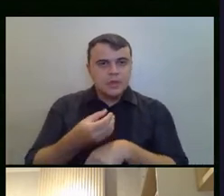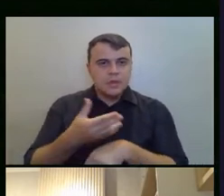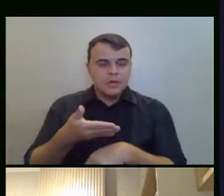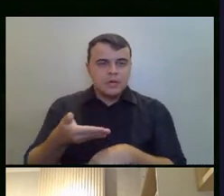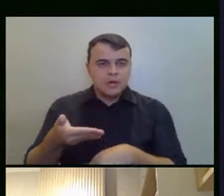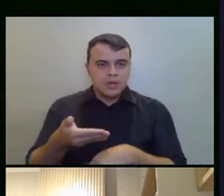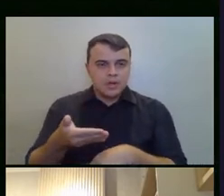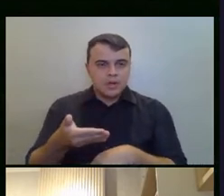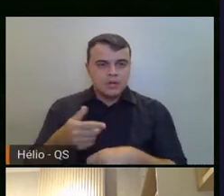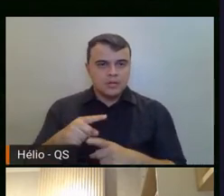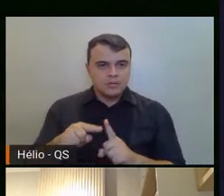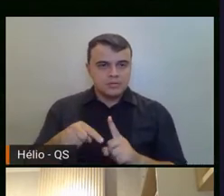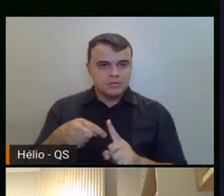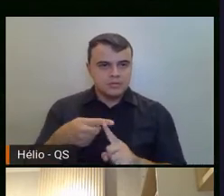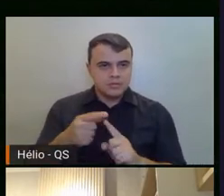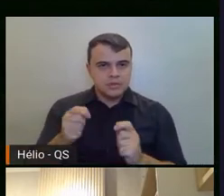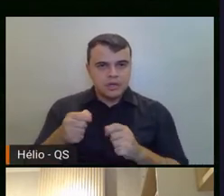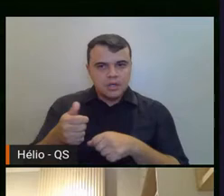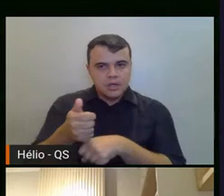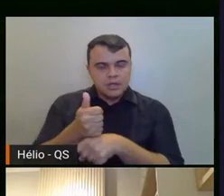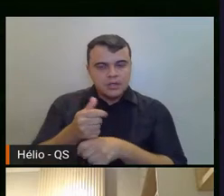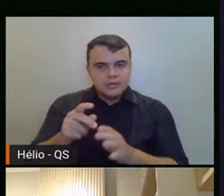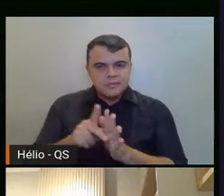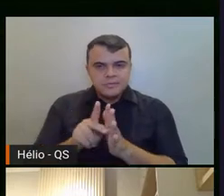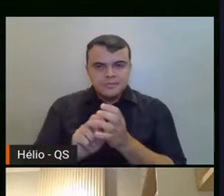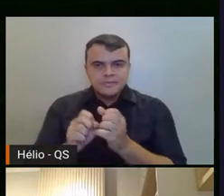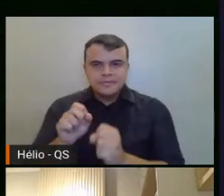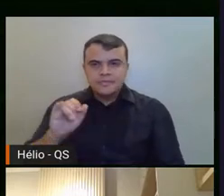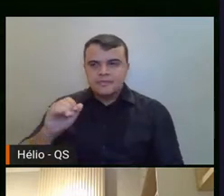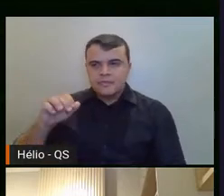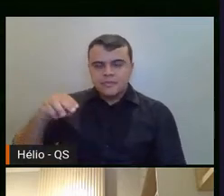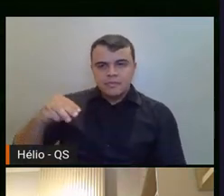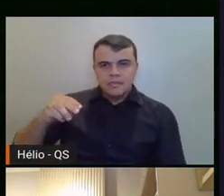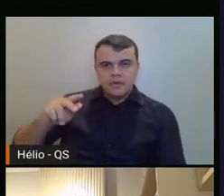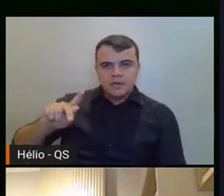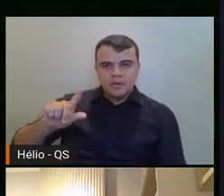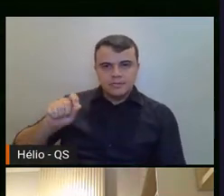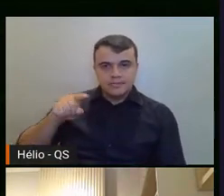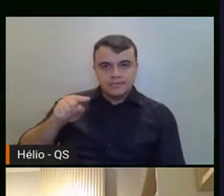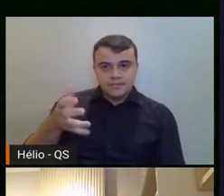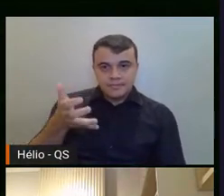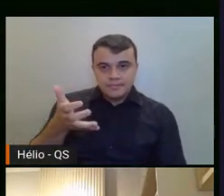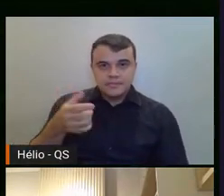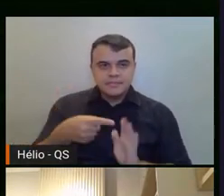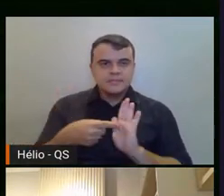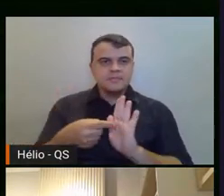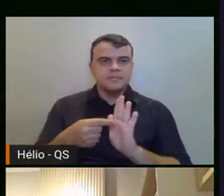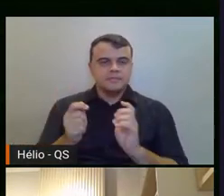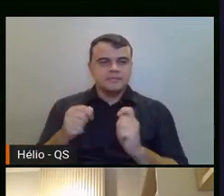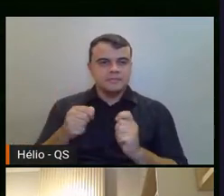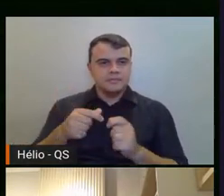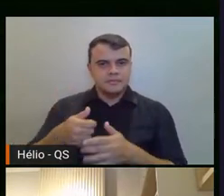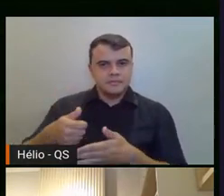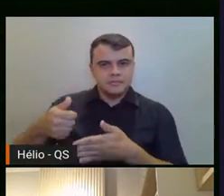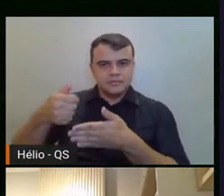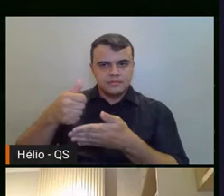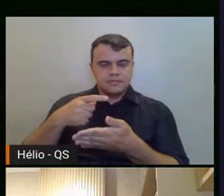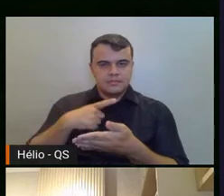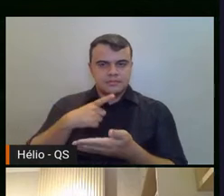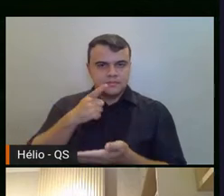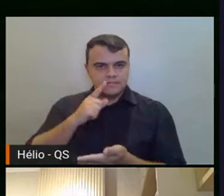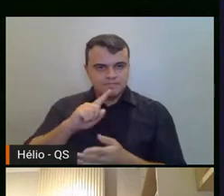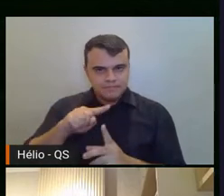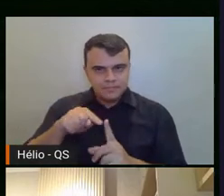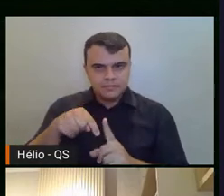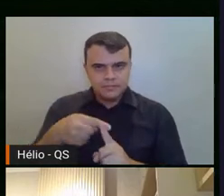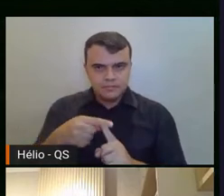e de profissionais da própria impulso que a empresa que vocês estão querendo mostrar serviço aí se destacar para quem sabe ser